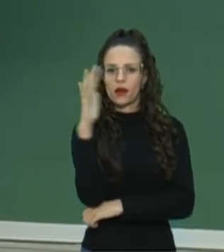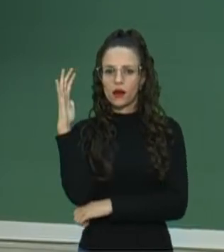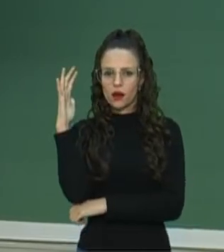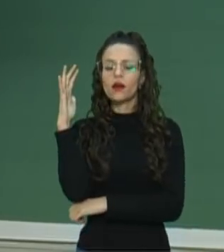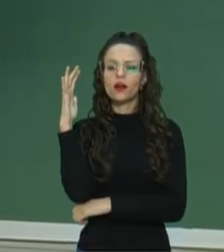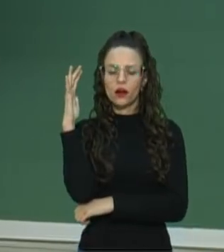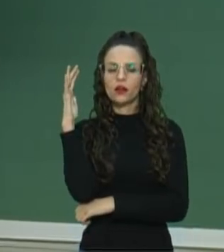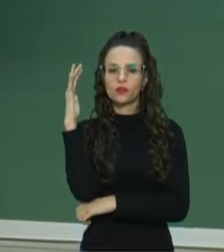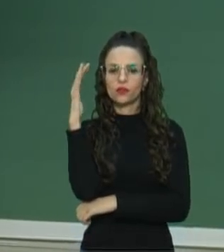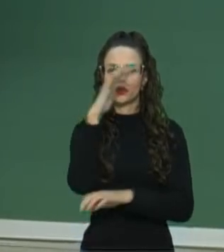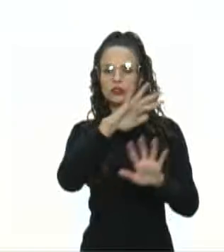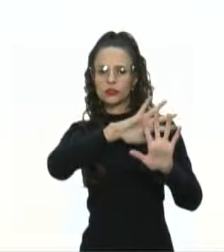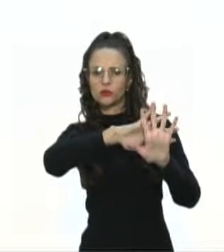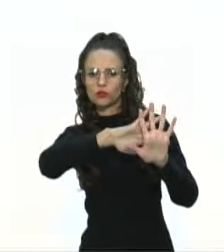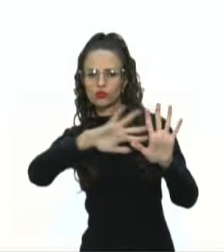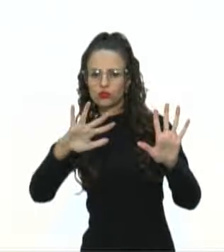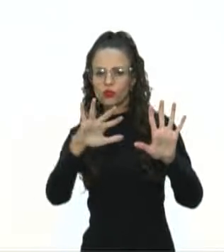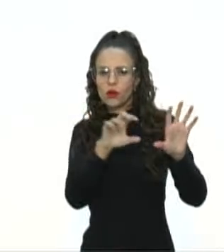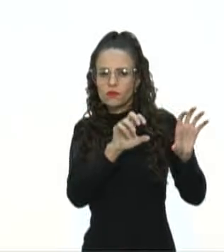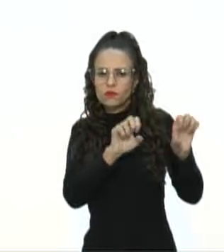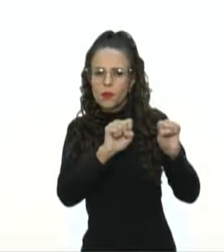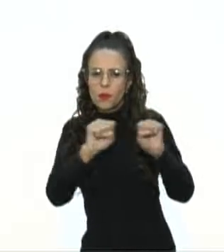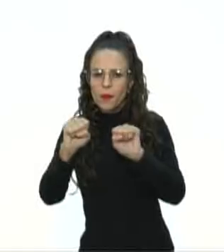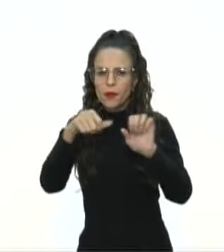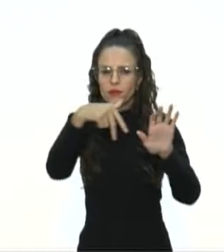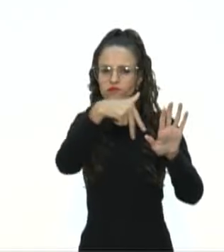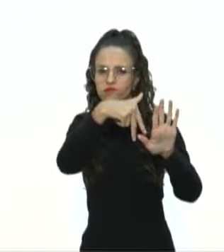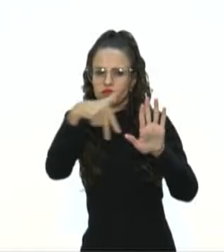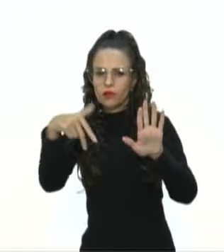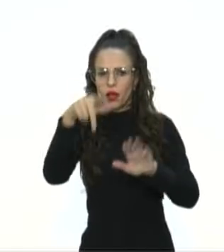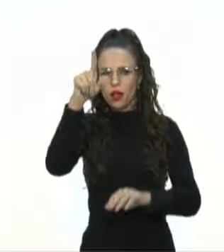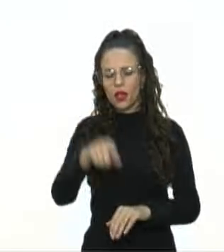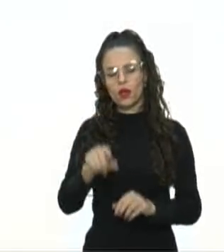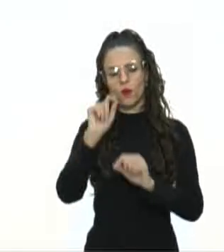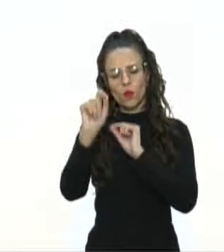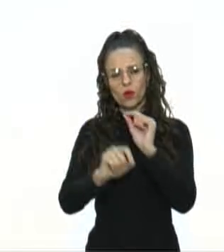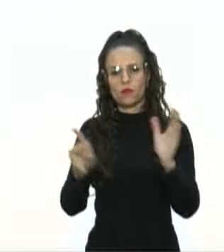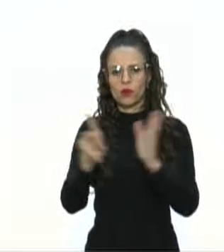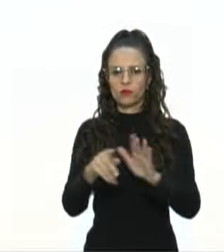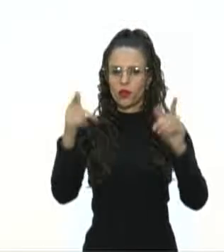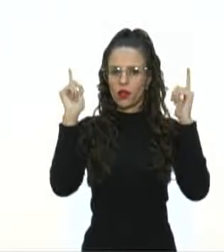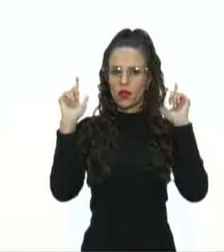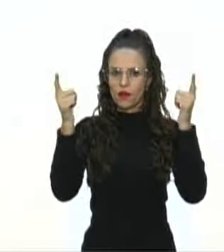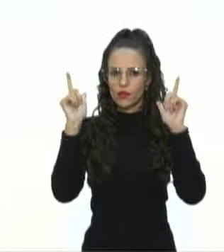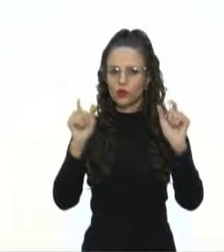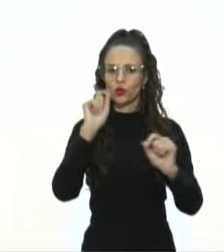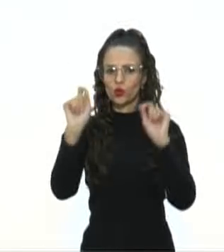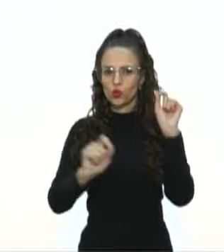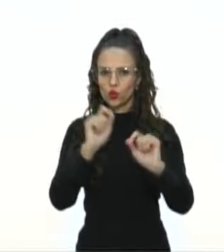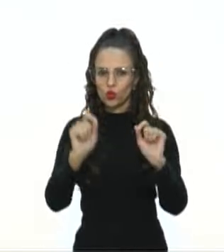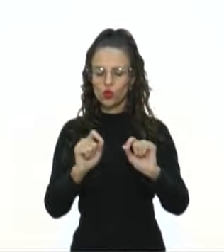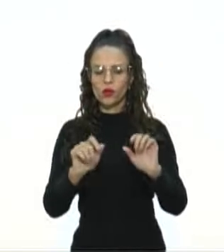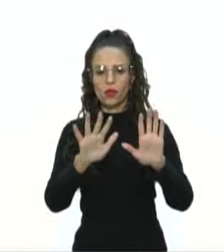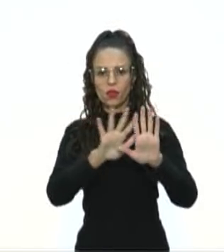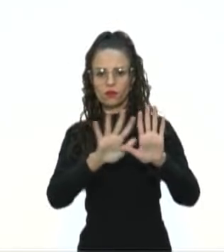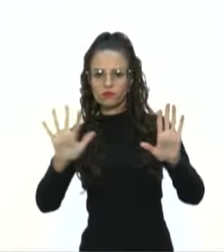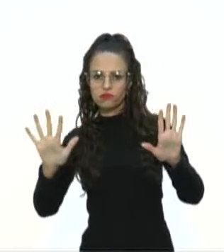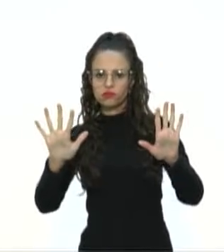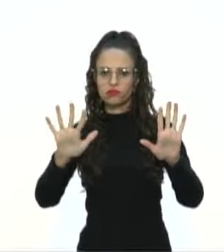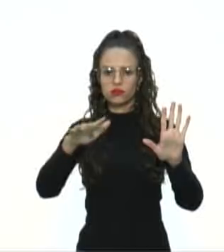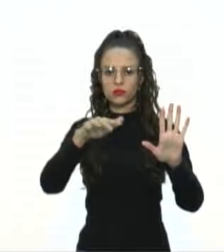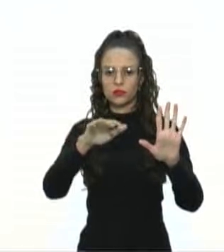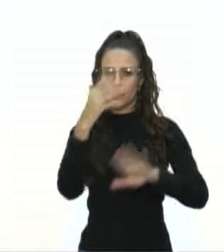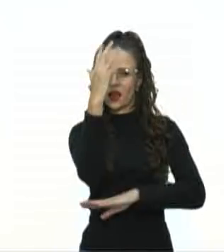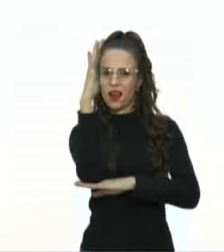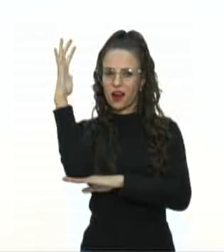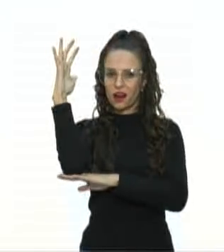consiste o arvorismo? Então, o arvorismo é uma modalidade esportiva de aventura que consiste na travessia entre plataformas montadas no alto